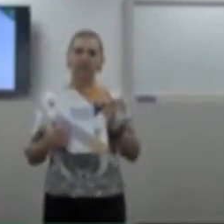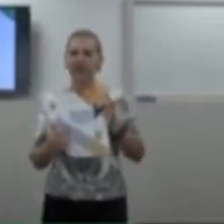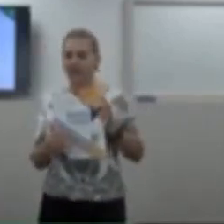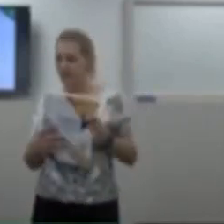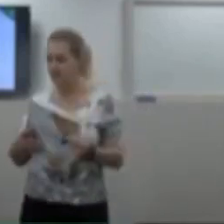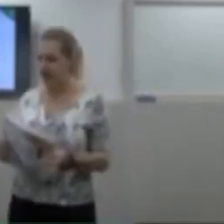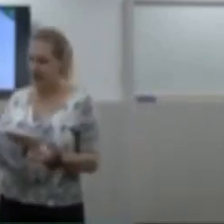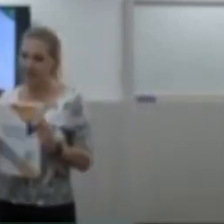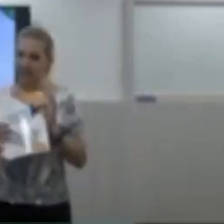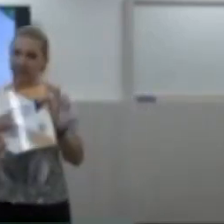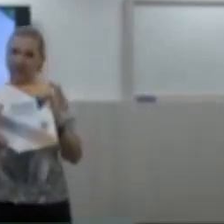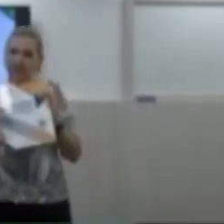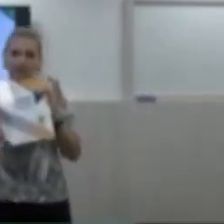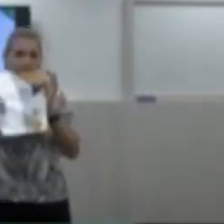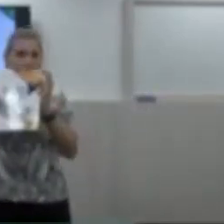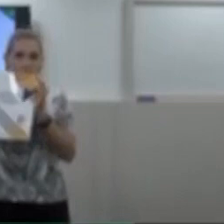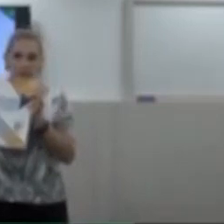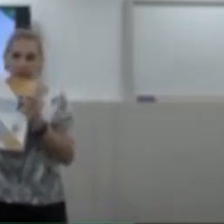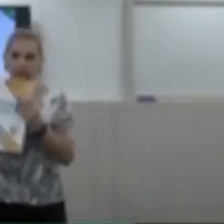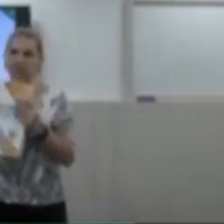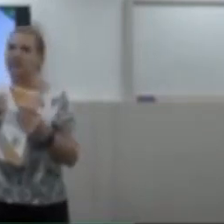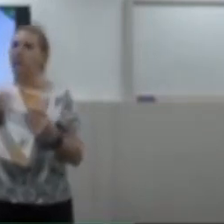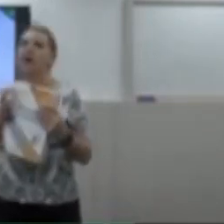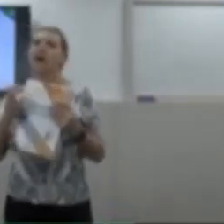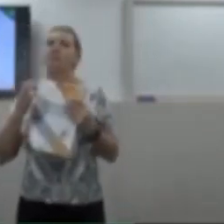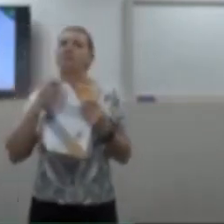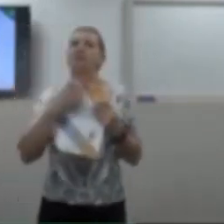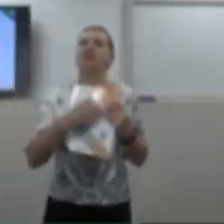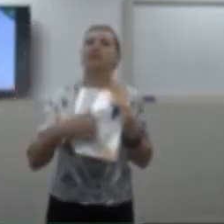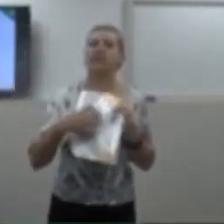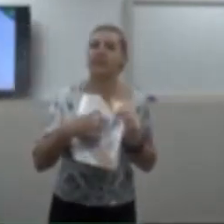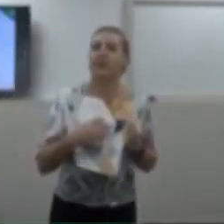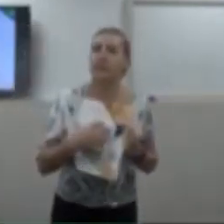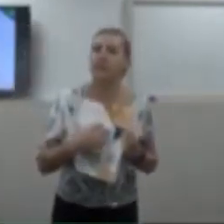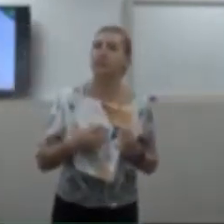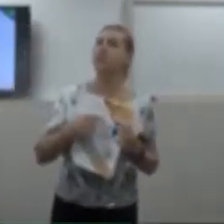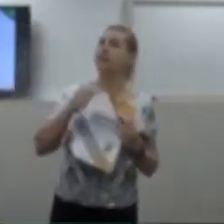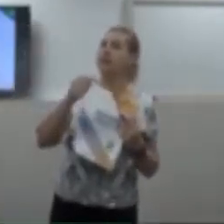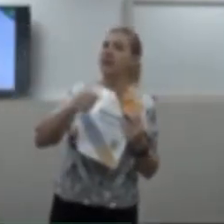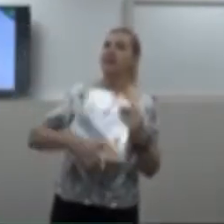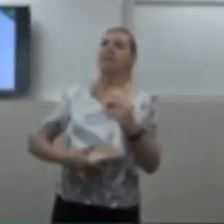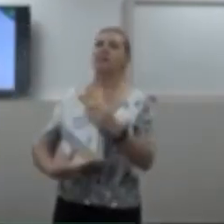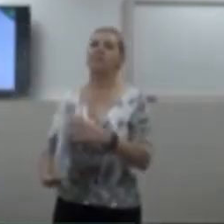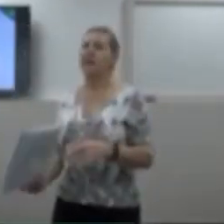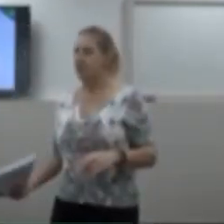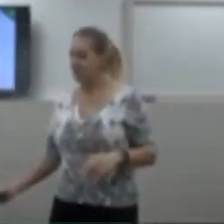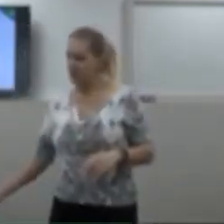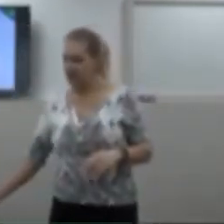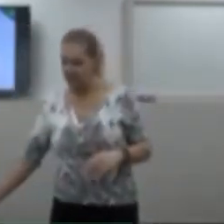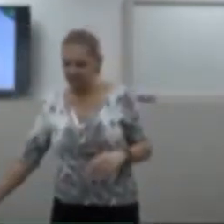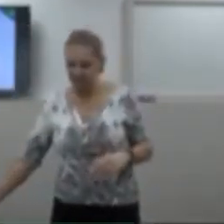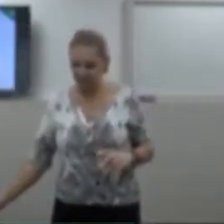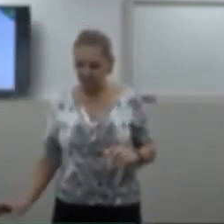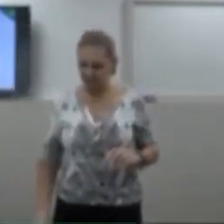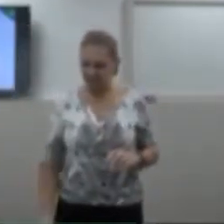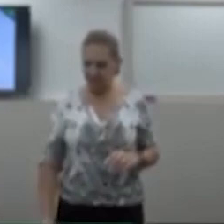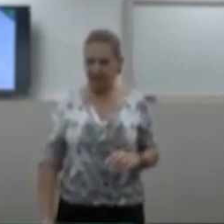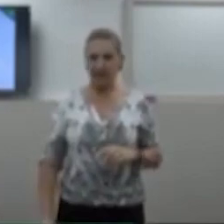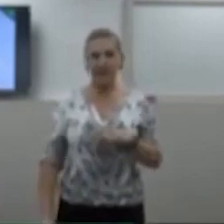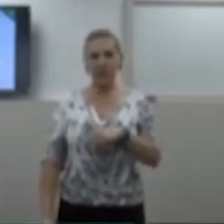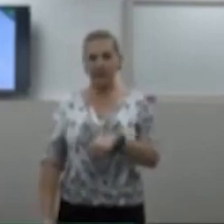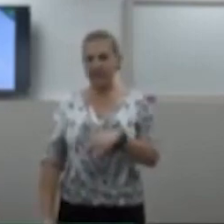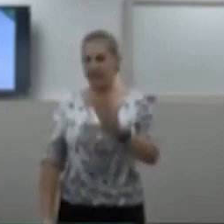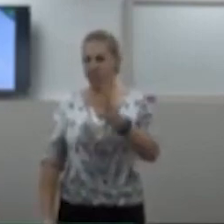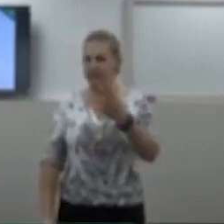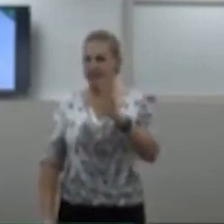do nosso livro, que é esse livro aqui, tem tudo aqui. Então, a professora Gláucia está pegando o conteúdo daqui para explicar para vocês. Vocês vão